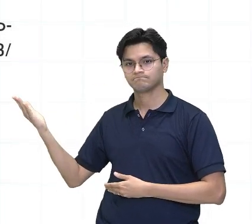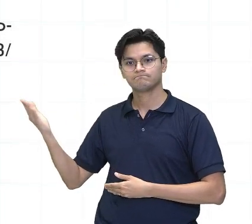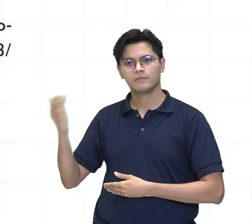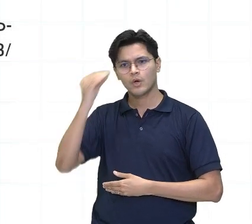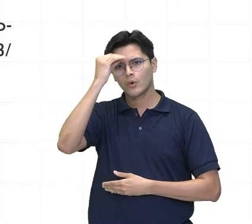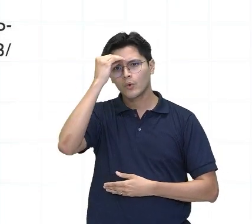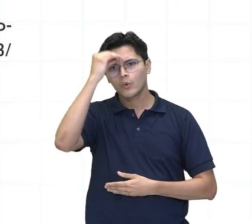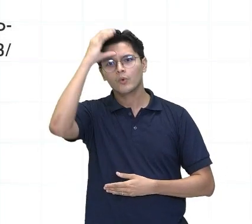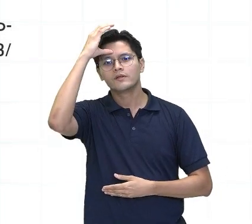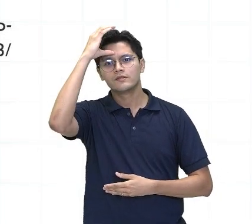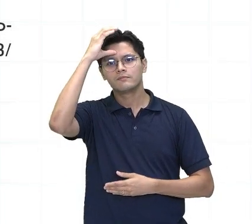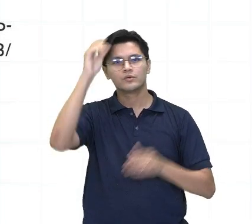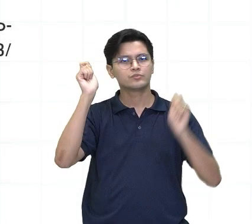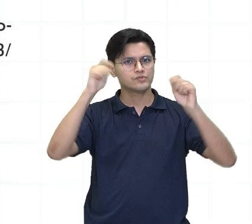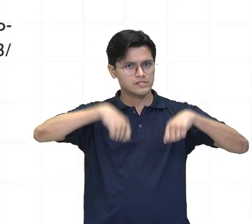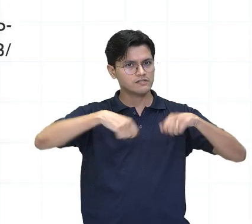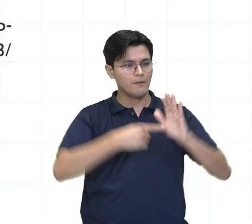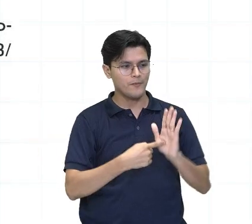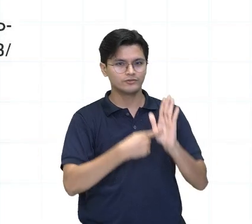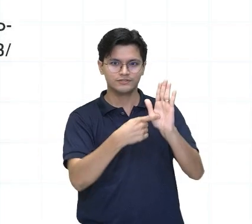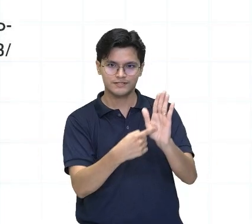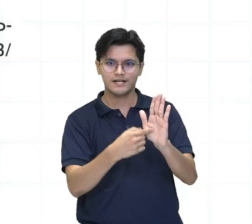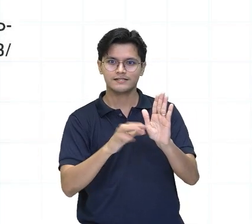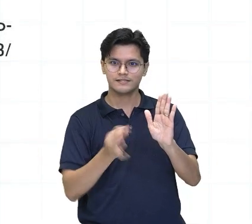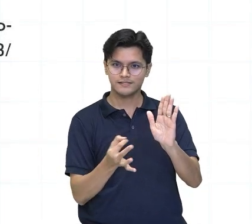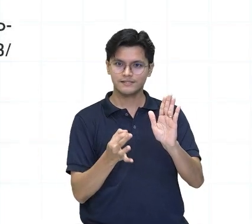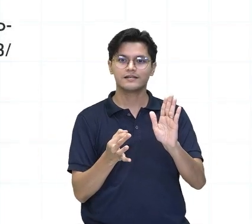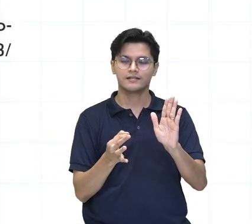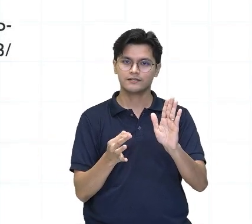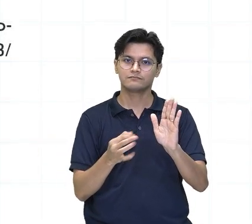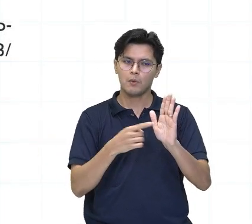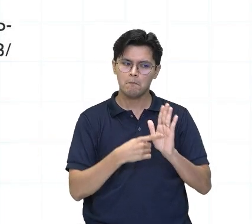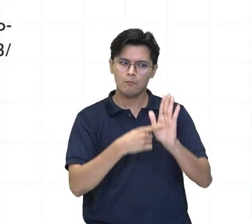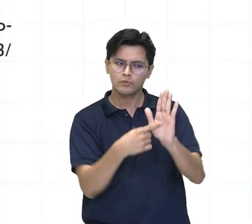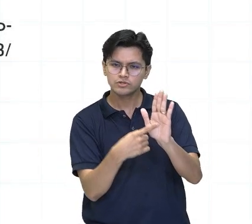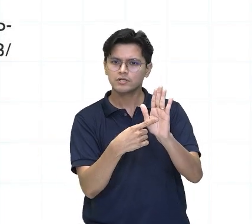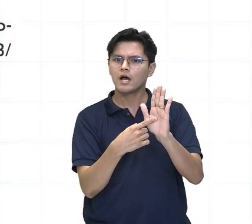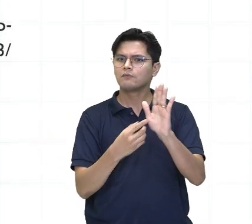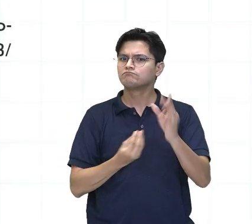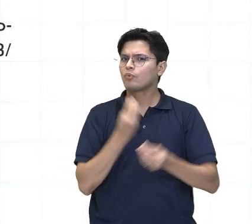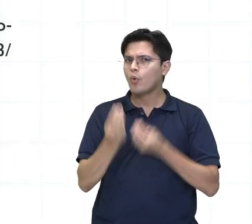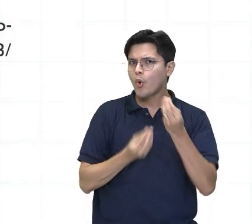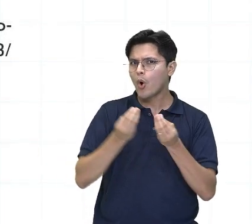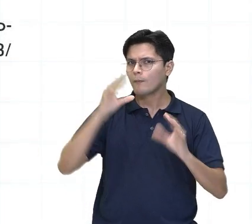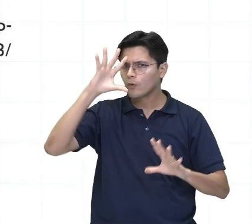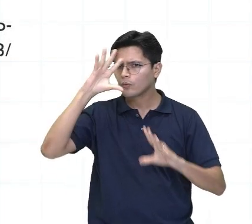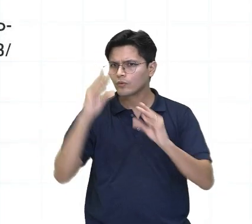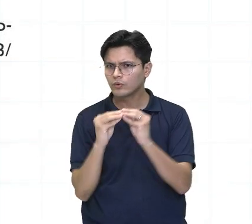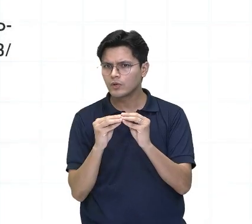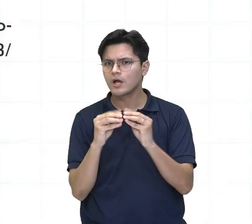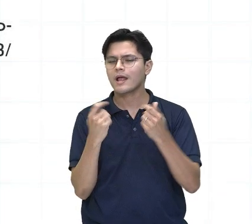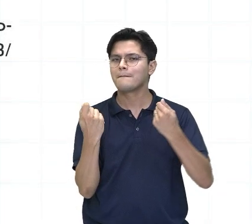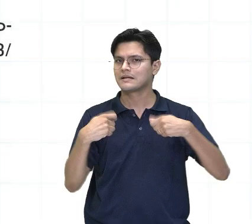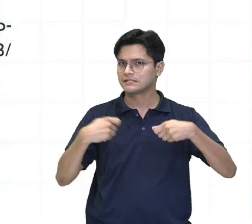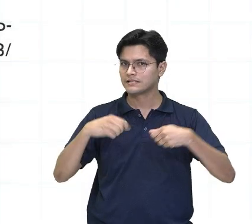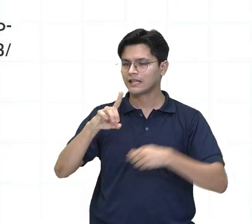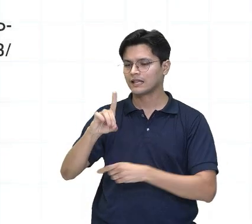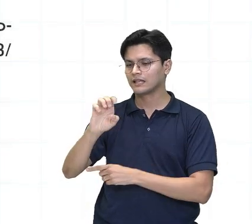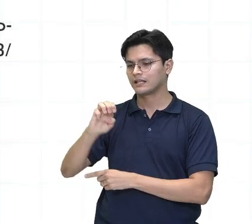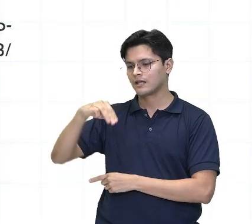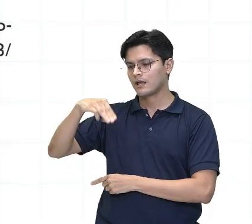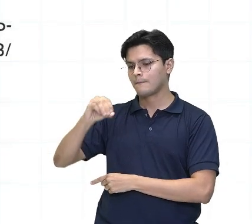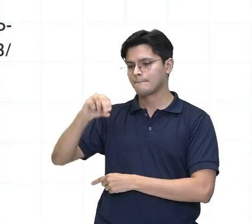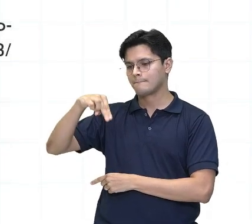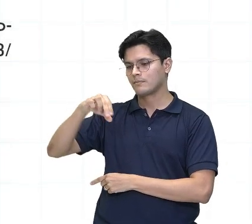é demonstrativo. Para Aristóteles, como ele definiu o que é ciência? Que tem que ser demonstrativo. E aí,